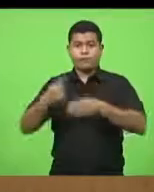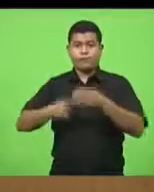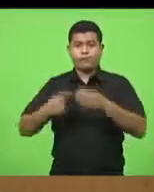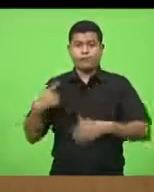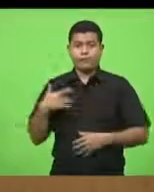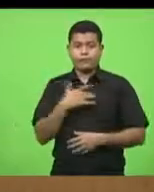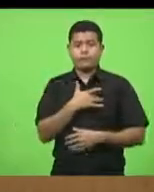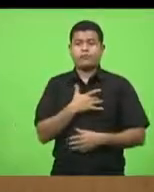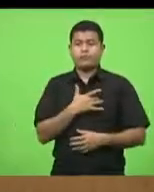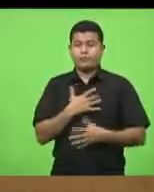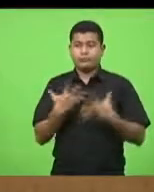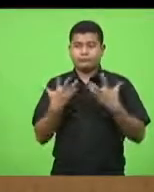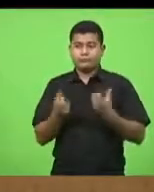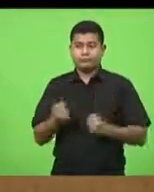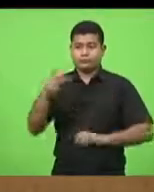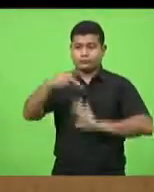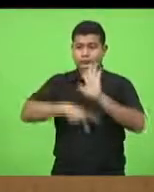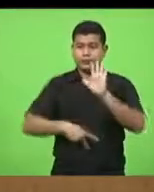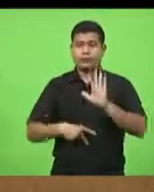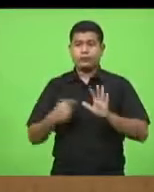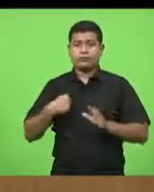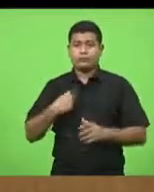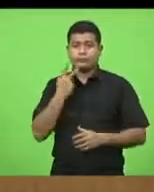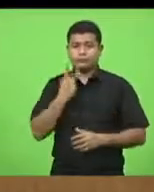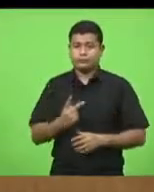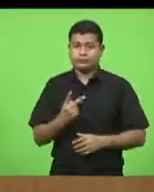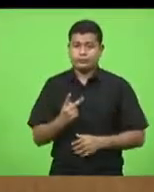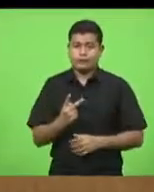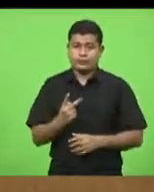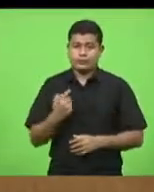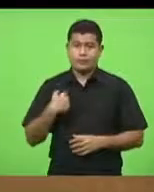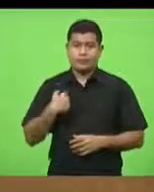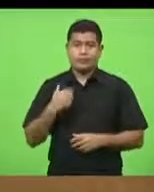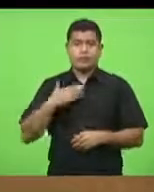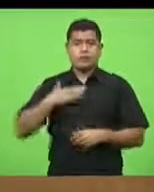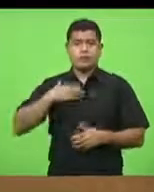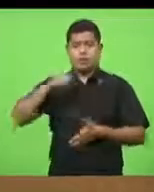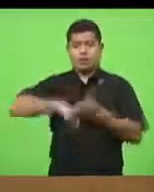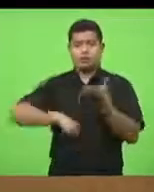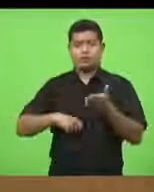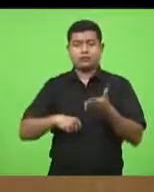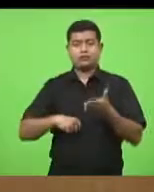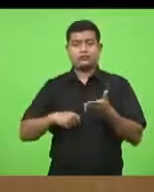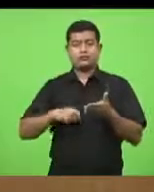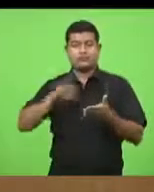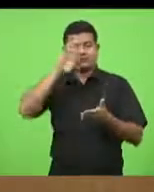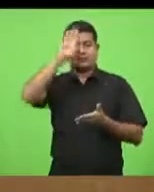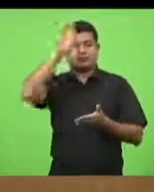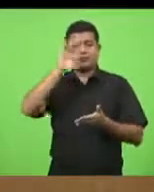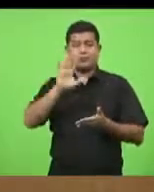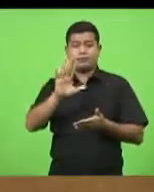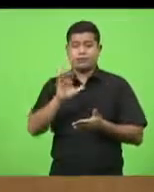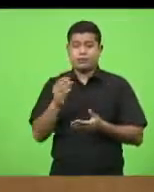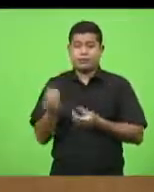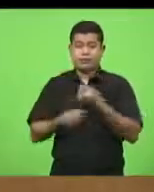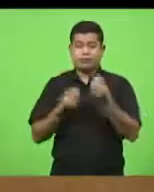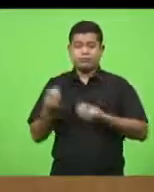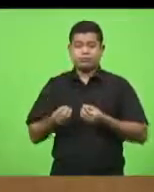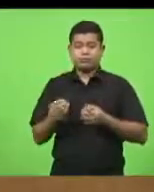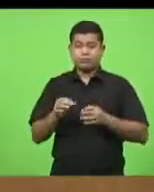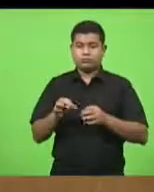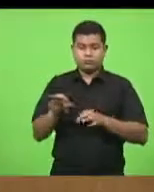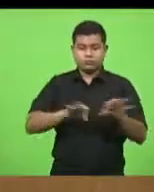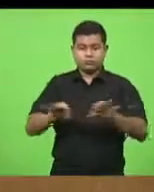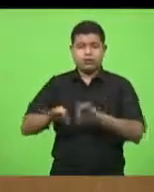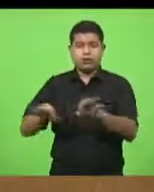projeto. E eu diria até que, embora esteja com a minha assinatura, mas pela forma, dimensão que ele ganhou, acaba